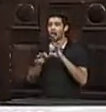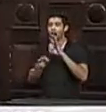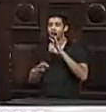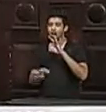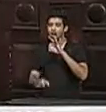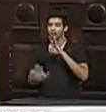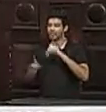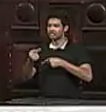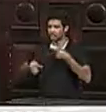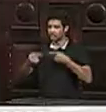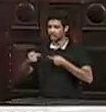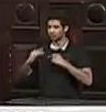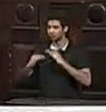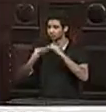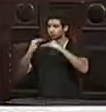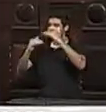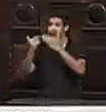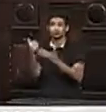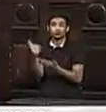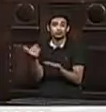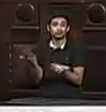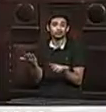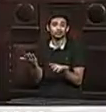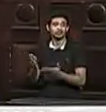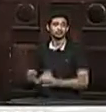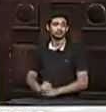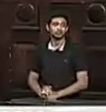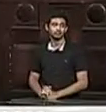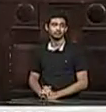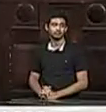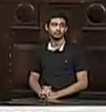vai prosperar, cujo sentido também